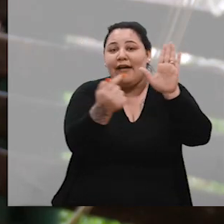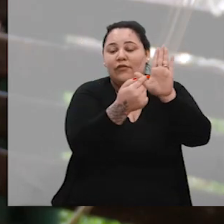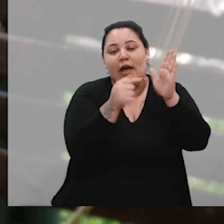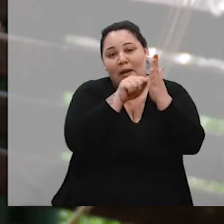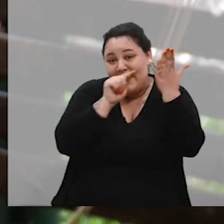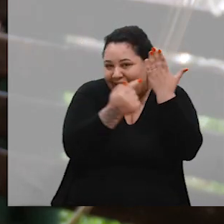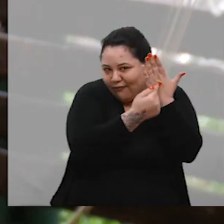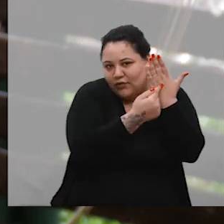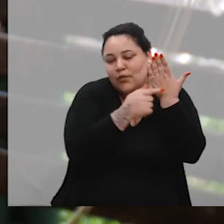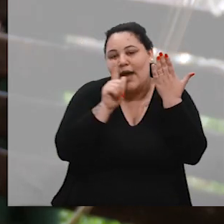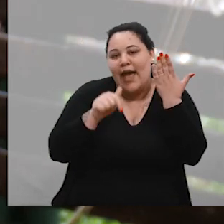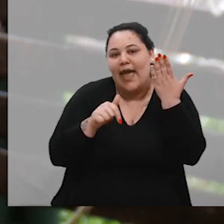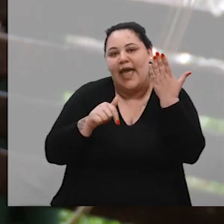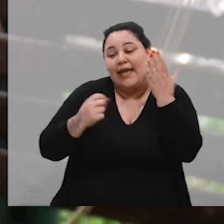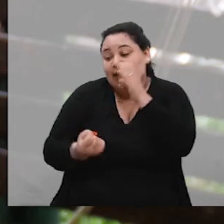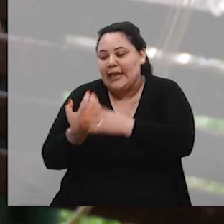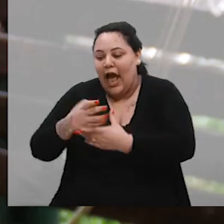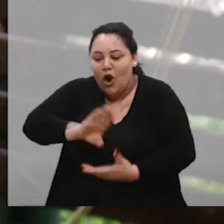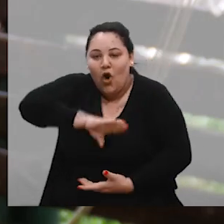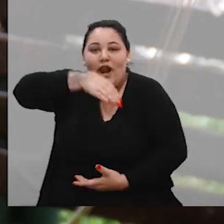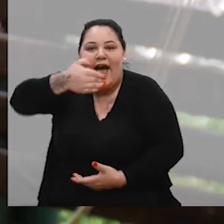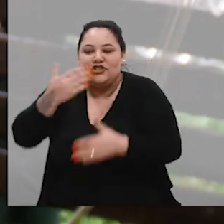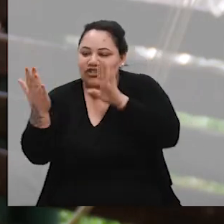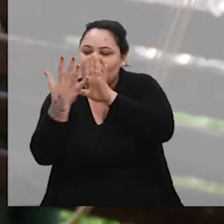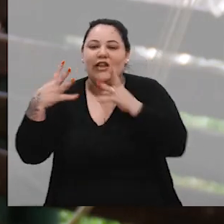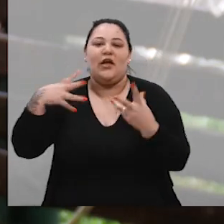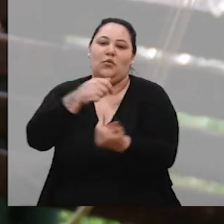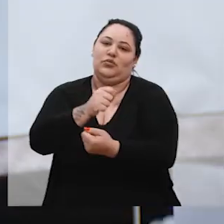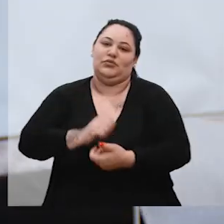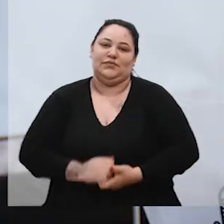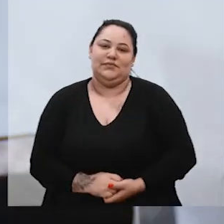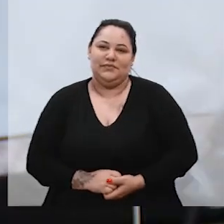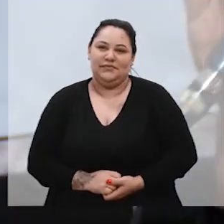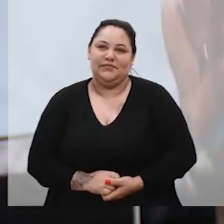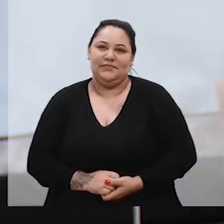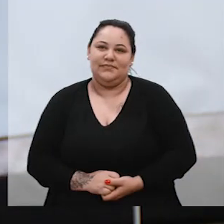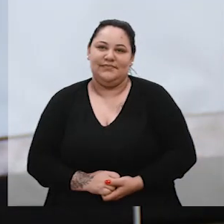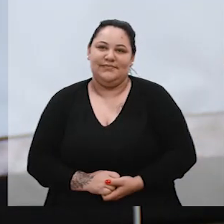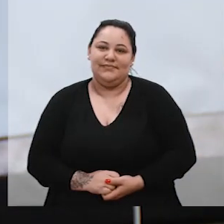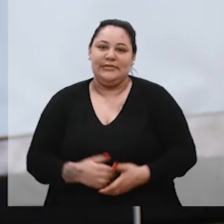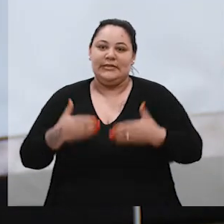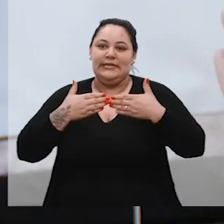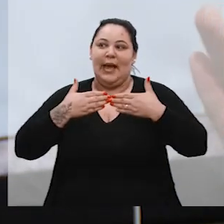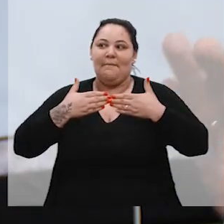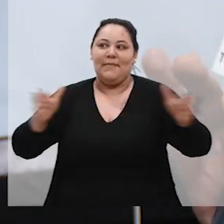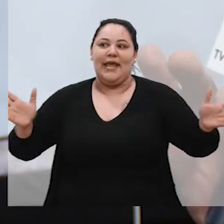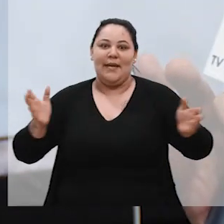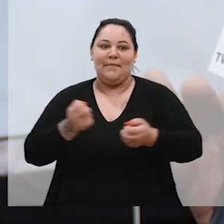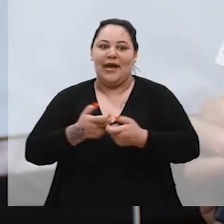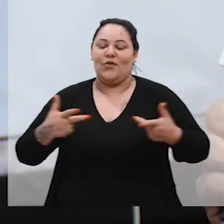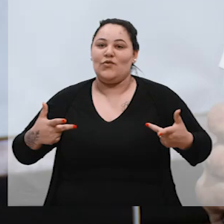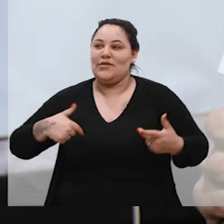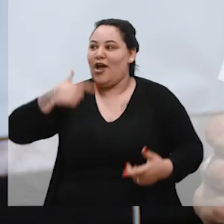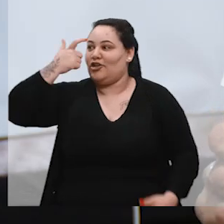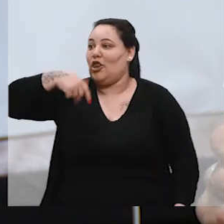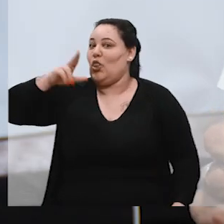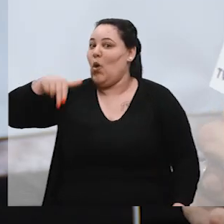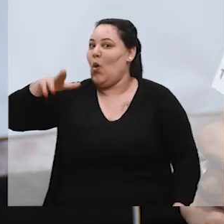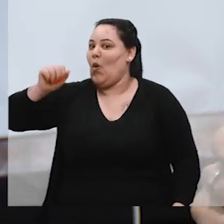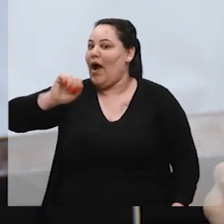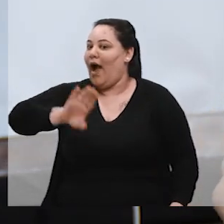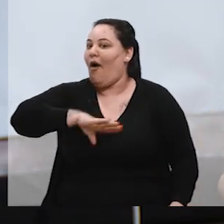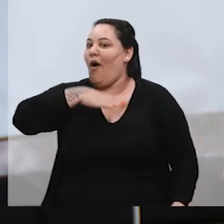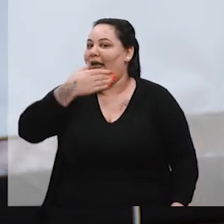vencer, né, é criar coragem de enfrentar o mundo. Às vezes, se abrir para aquilo que a gente nunca teve